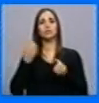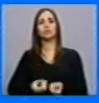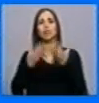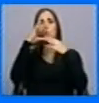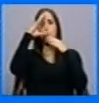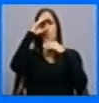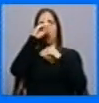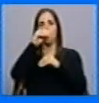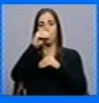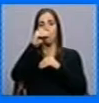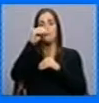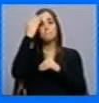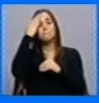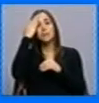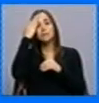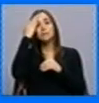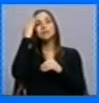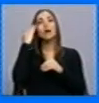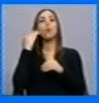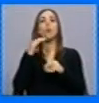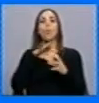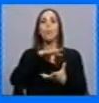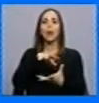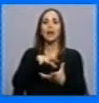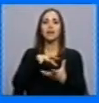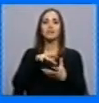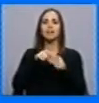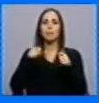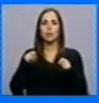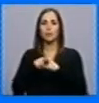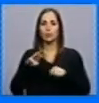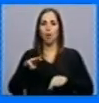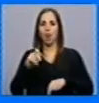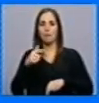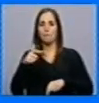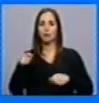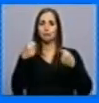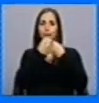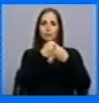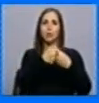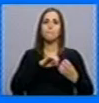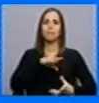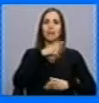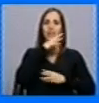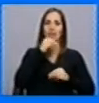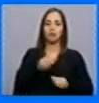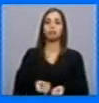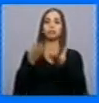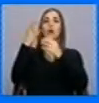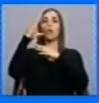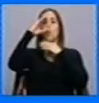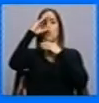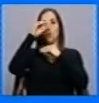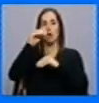houve um planeta do tamanho de Marte que chocou com a Terra e que os restos terão originado a Lua. Quando isso acontece, quando estamos a falar de